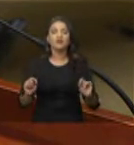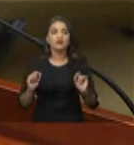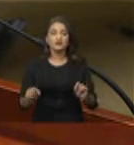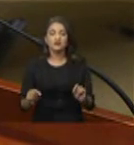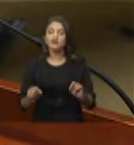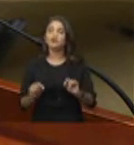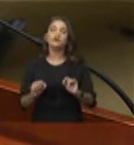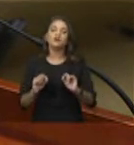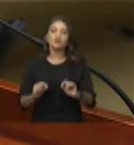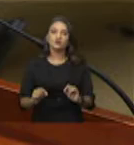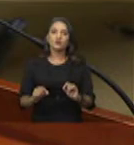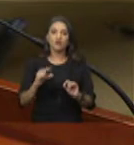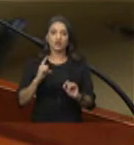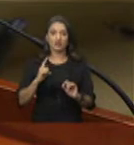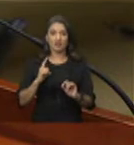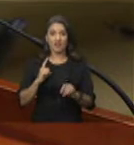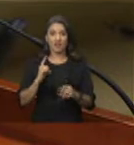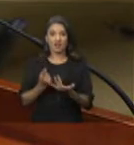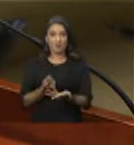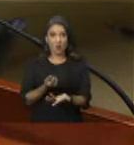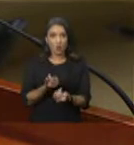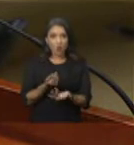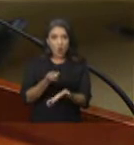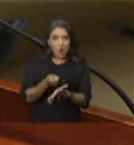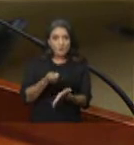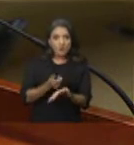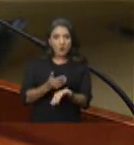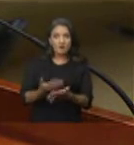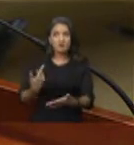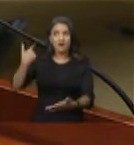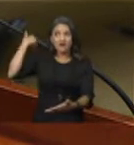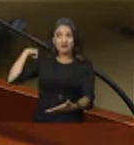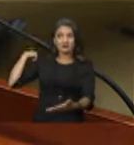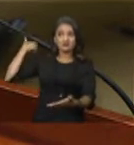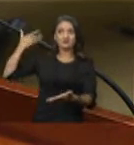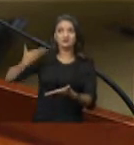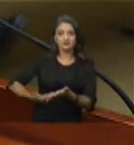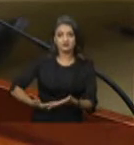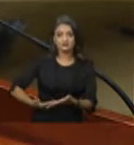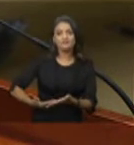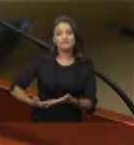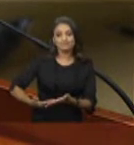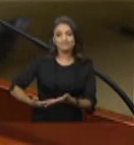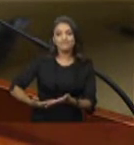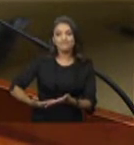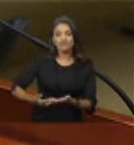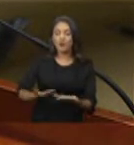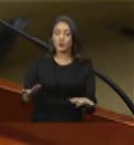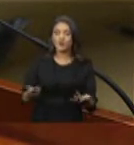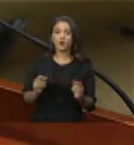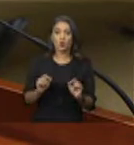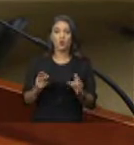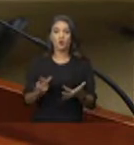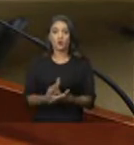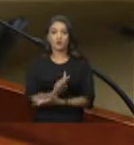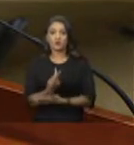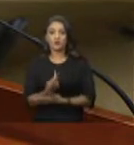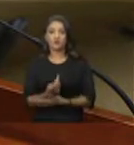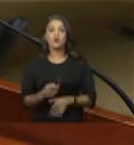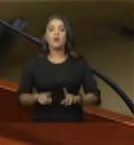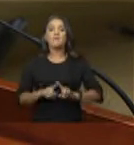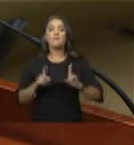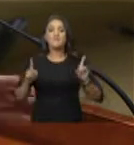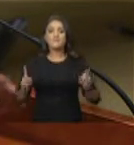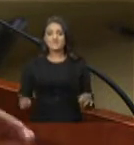consta de nossos constituições deste desde o império Essas são as circunstâncias a ré